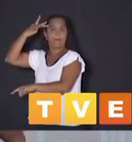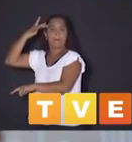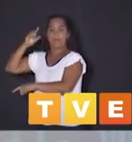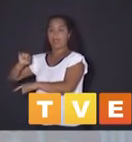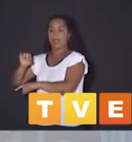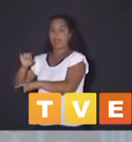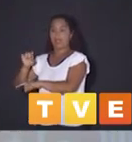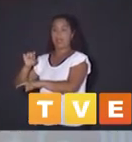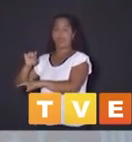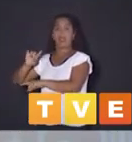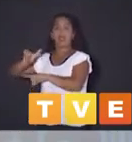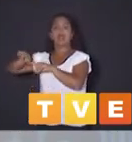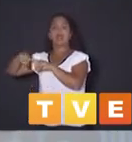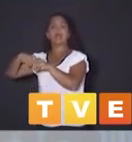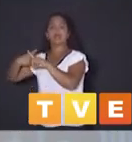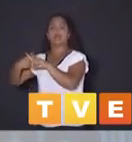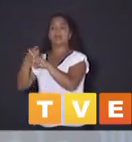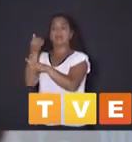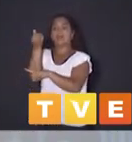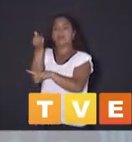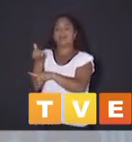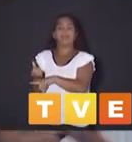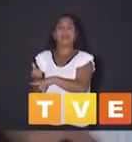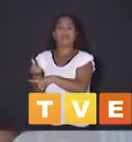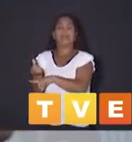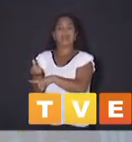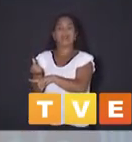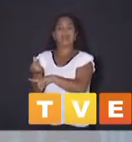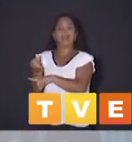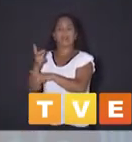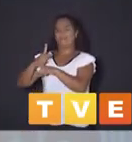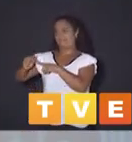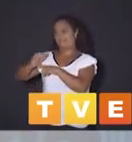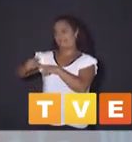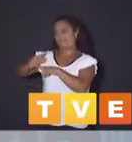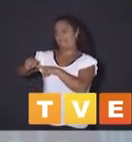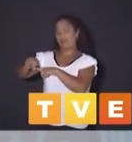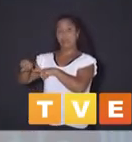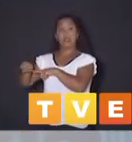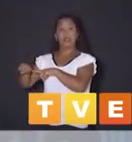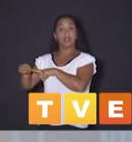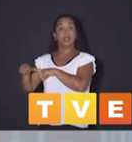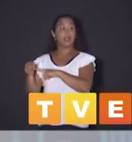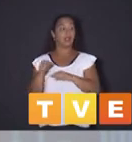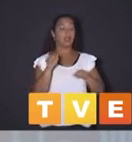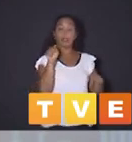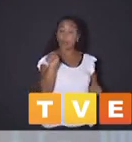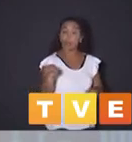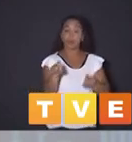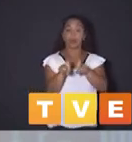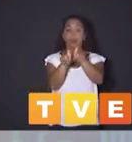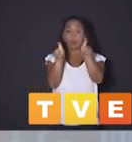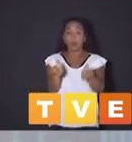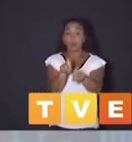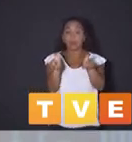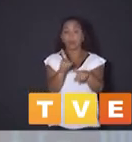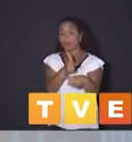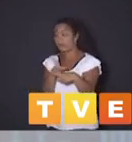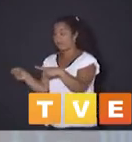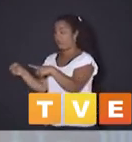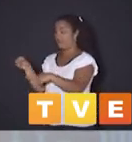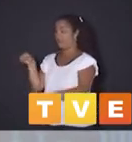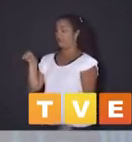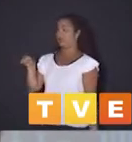entendeu que como é que o cara bloquear o negócio e quebrou ele então então agora a gente está entrando em uma fase onde